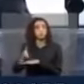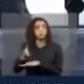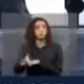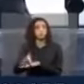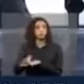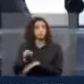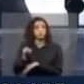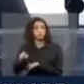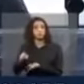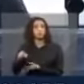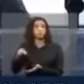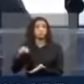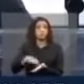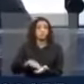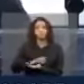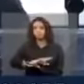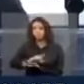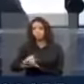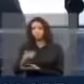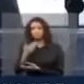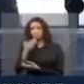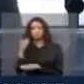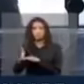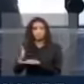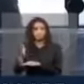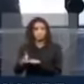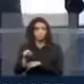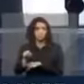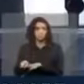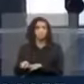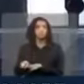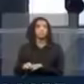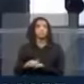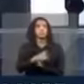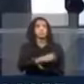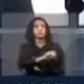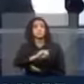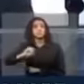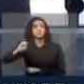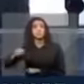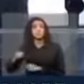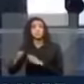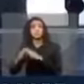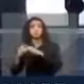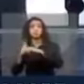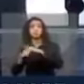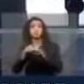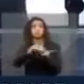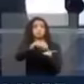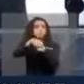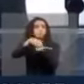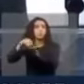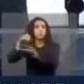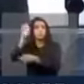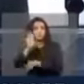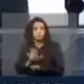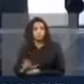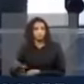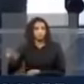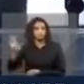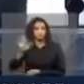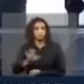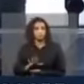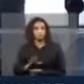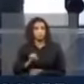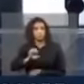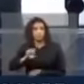entre membros e congregados, nos mais de 100 mil templos sedes em todo o território nacional.